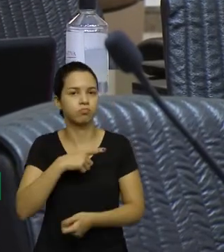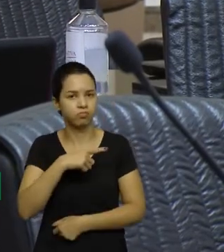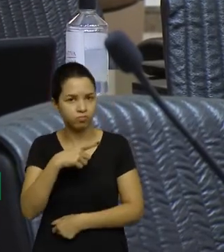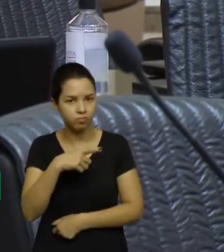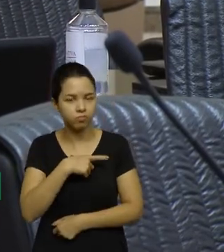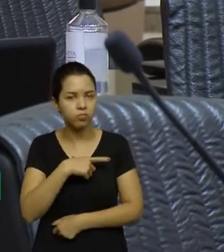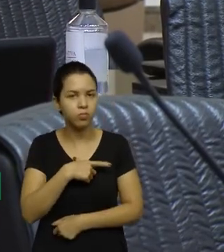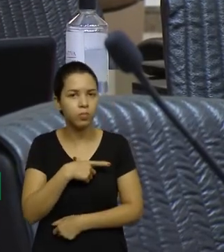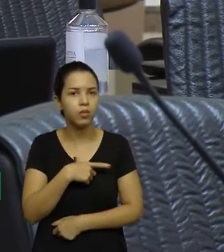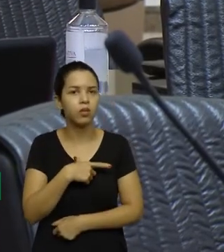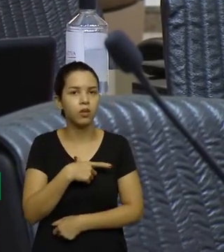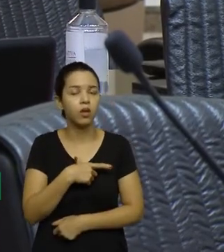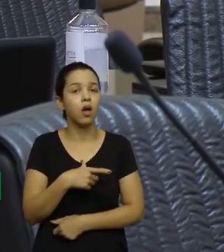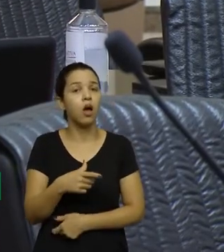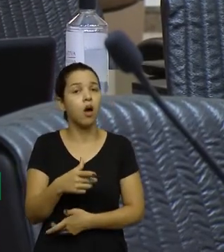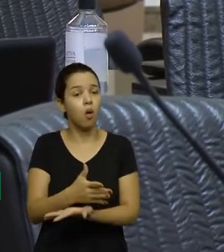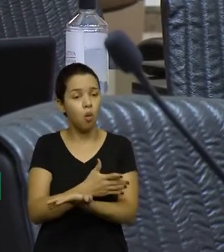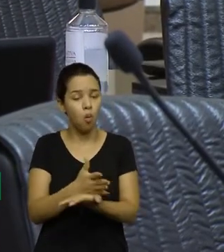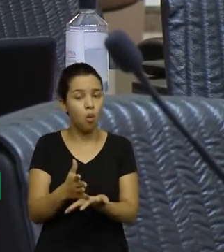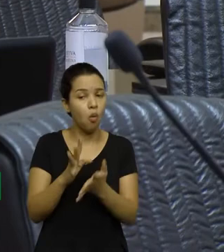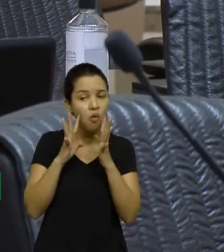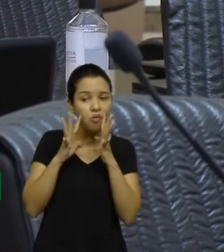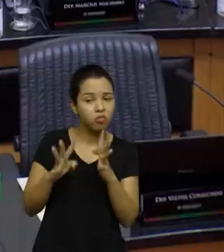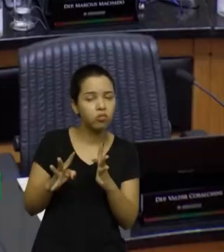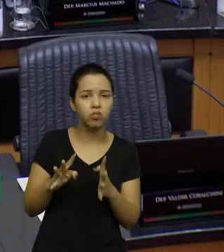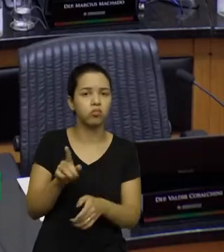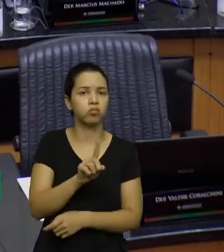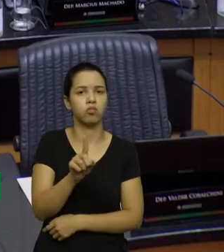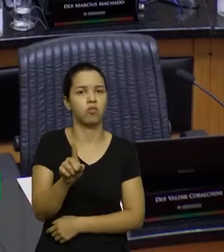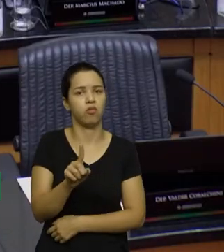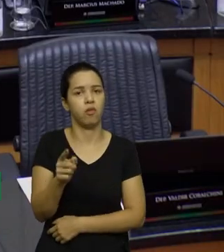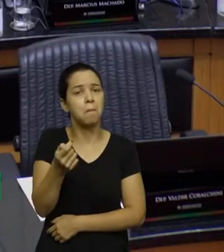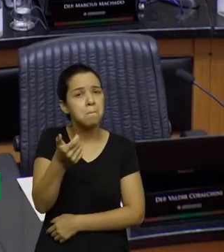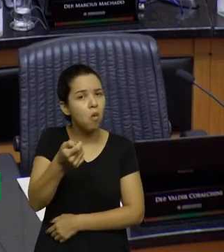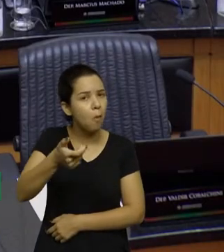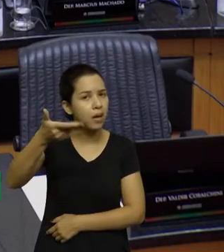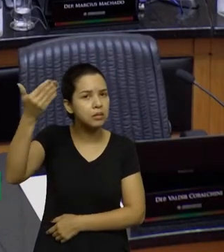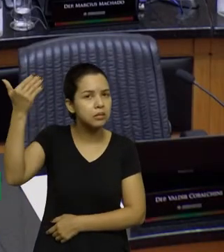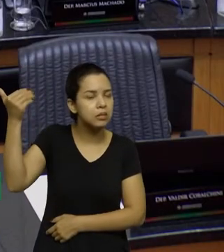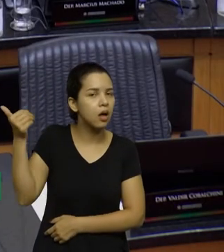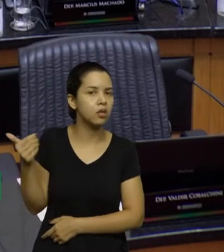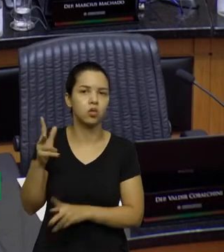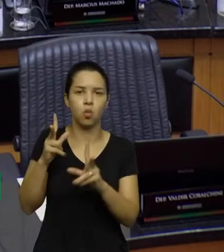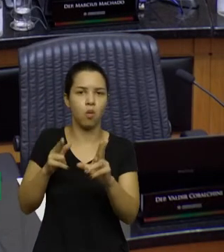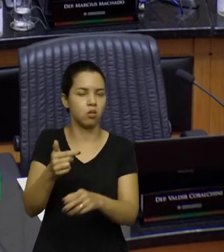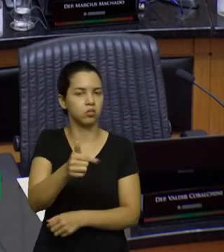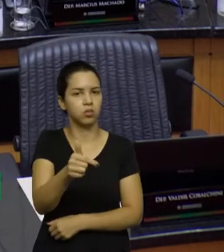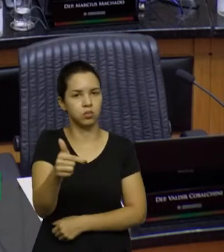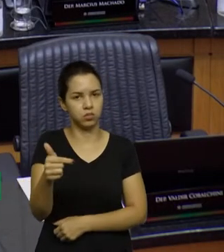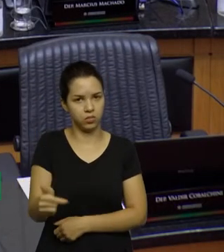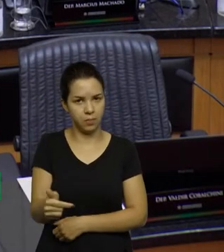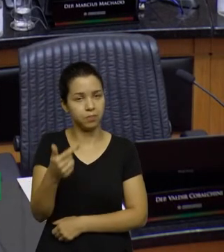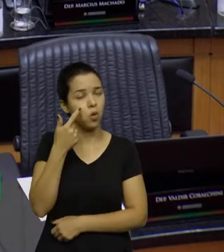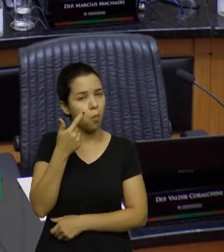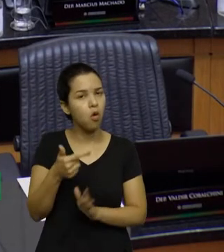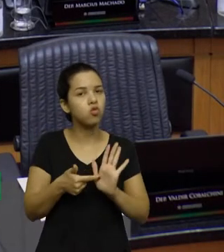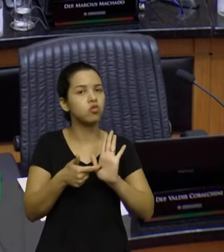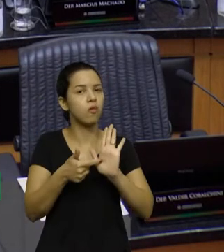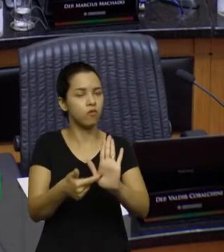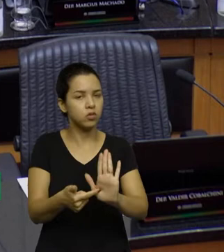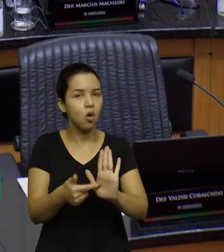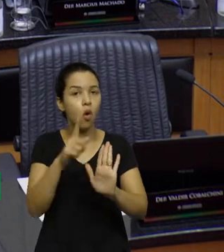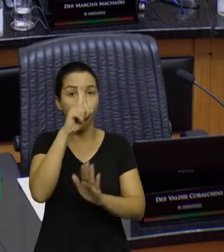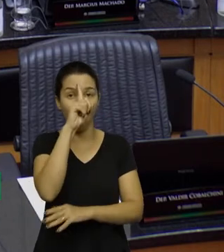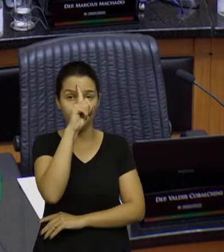caos poucas vezes visto na história de Santa Catarina. Queria mostrar para você a situação que a gente vive aqui no hospital